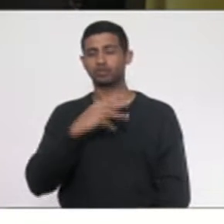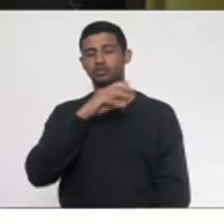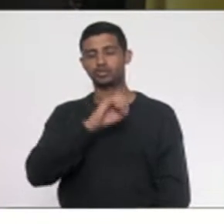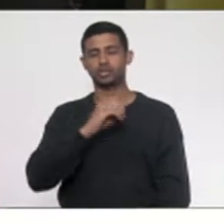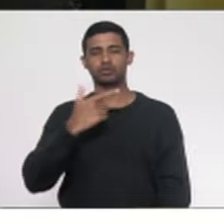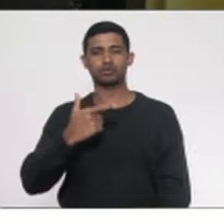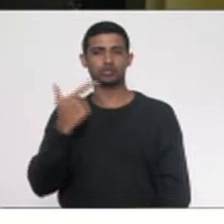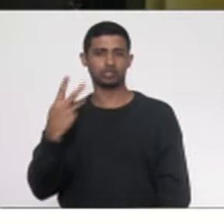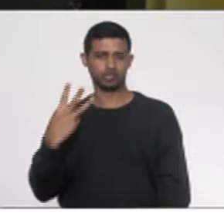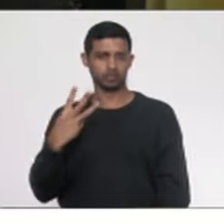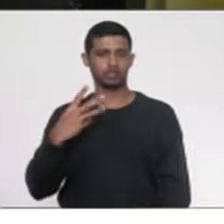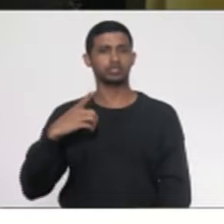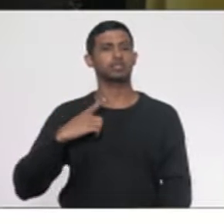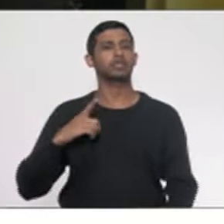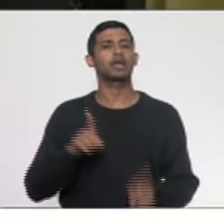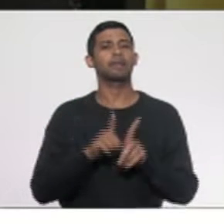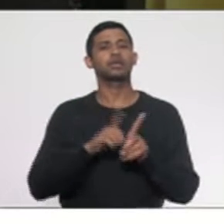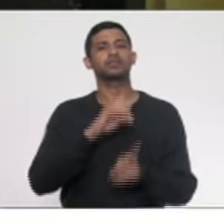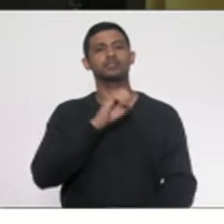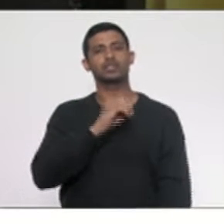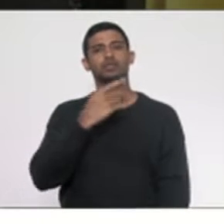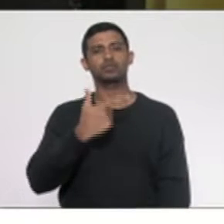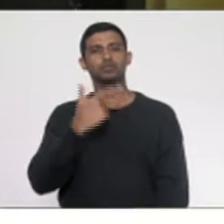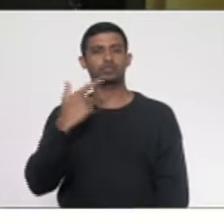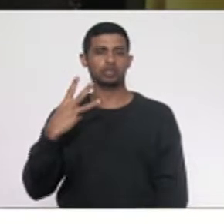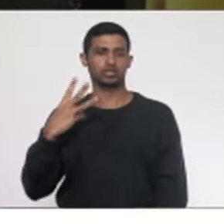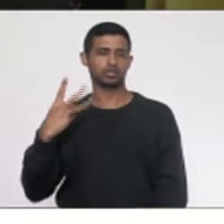0232, emenda 0233.